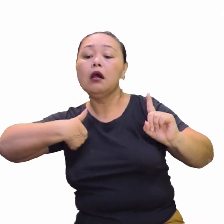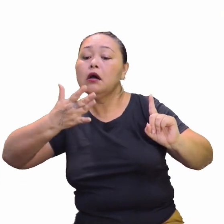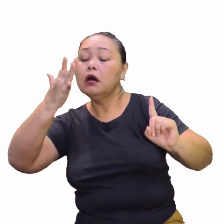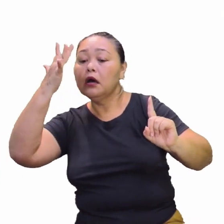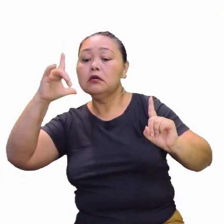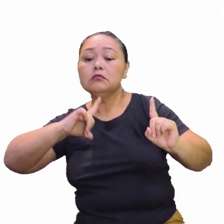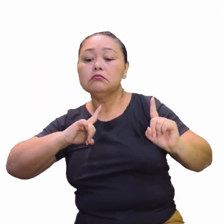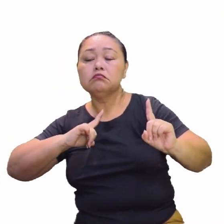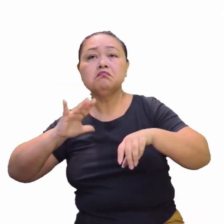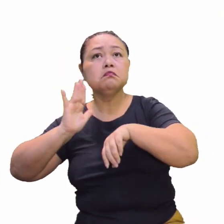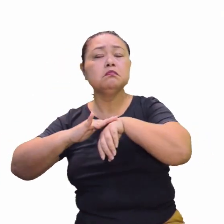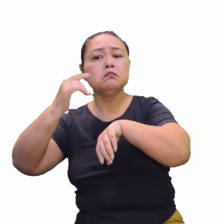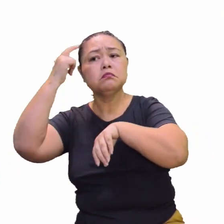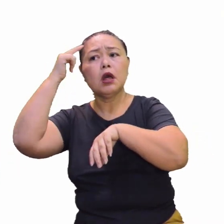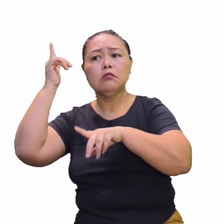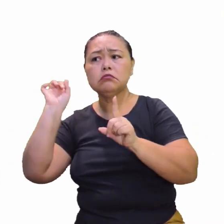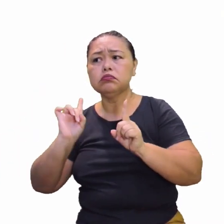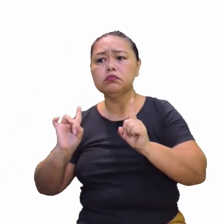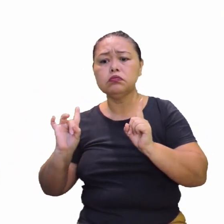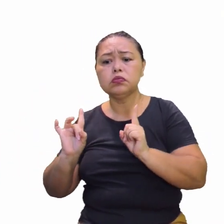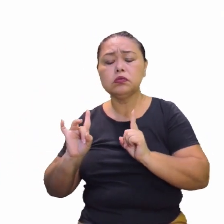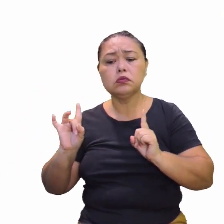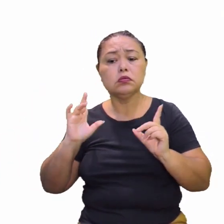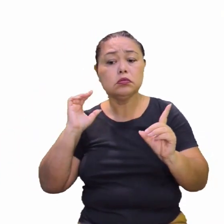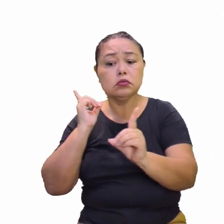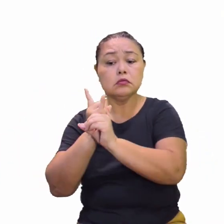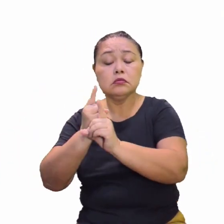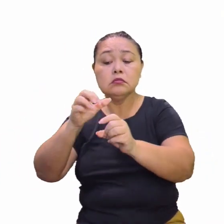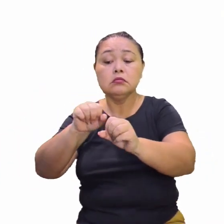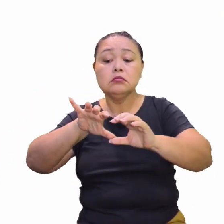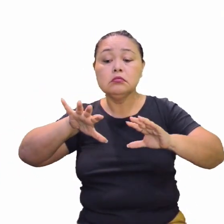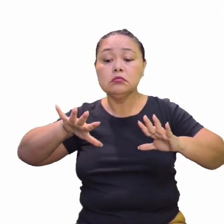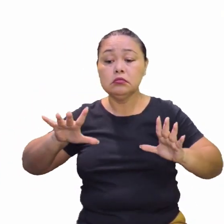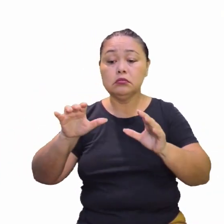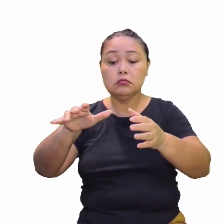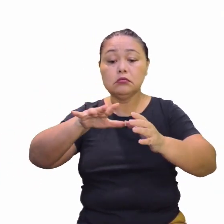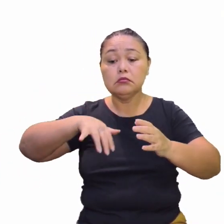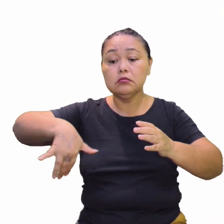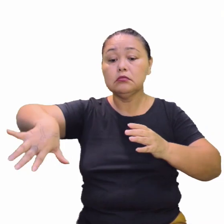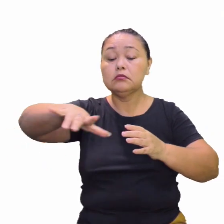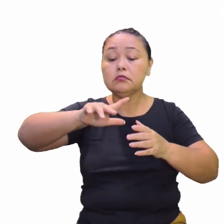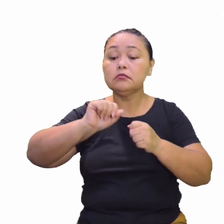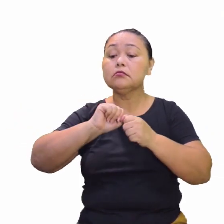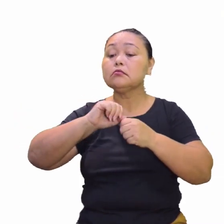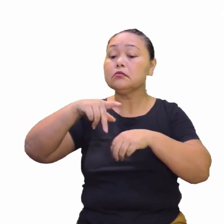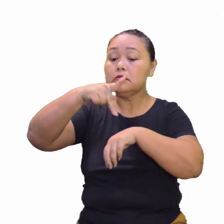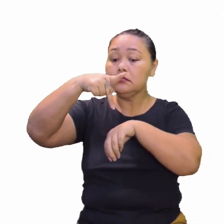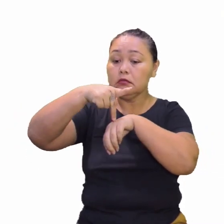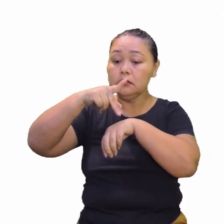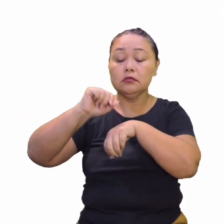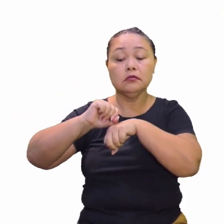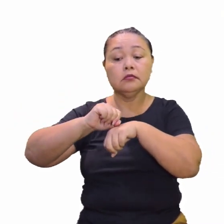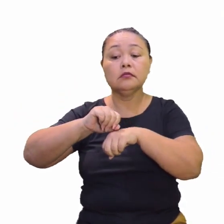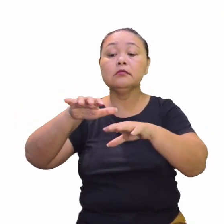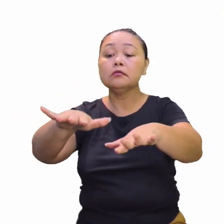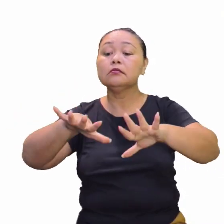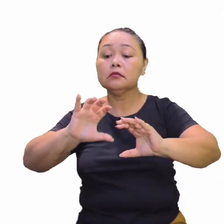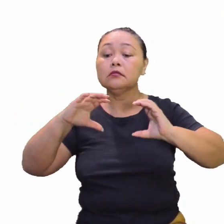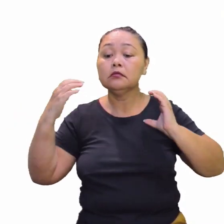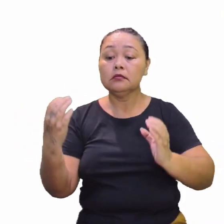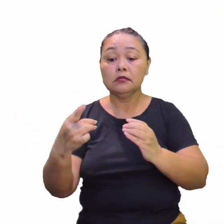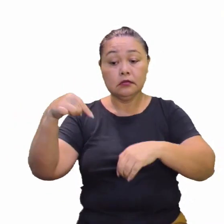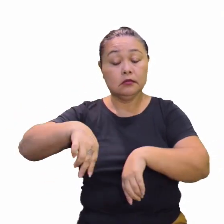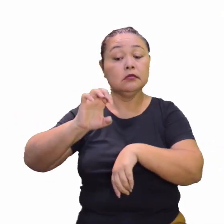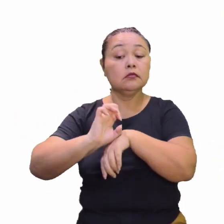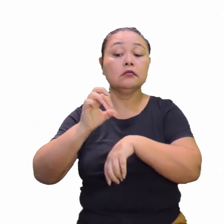as maiores cabeças pensantes dos lugares do mundo se encontram. Exatamente. Nessas conferências internacionais. Muito bem. Por exemplo, daqui